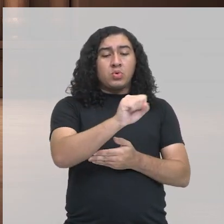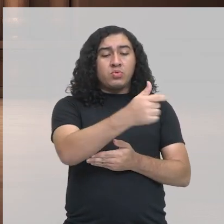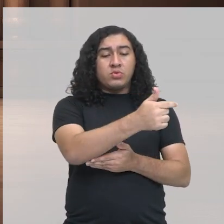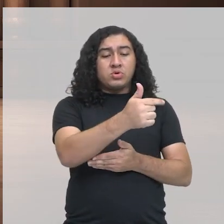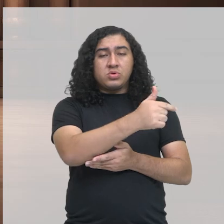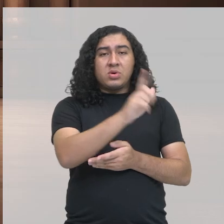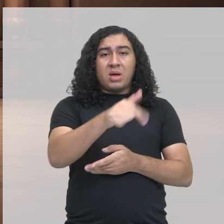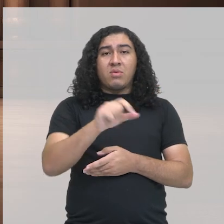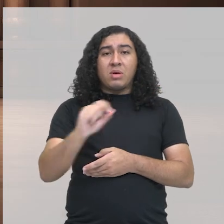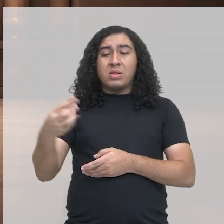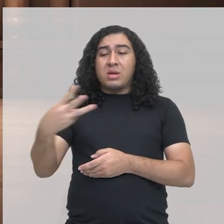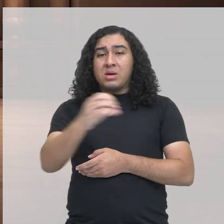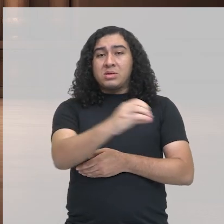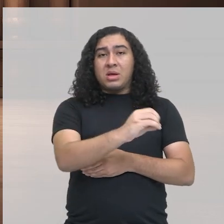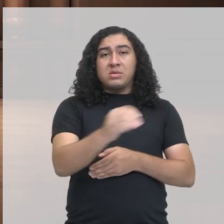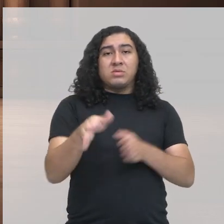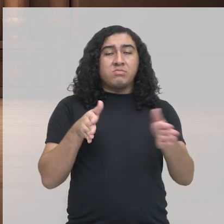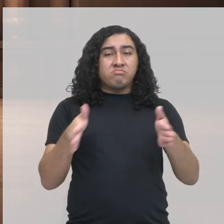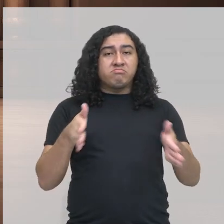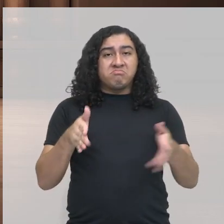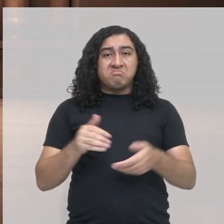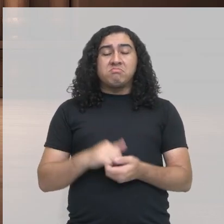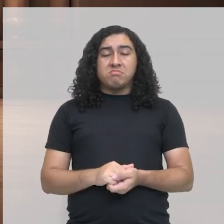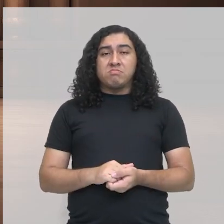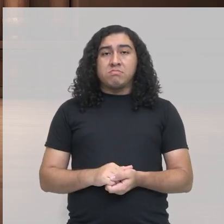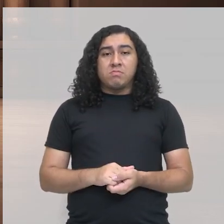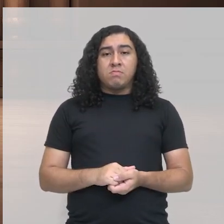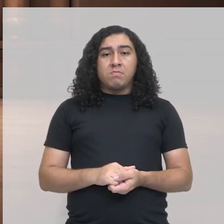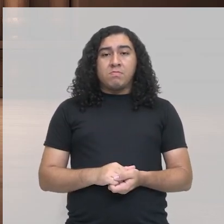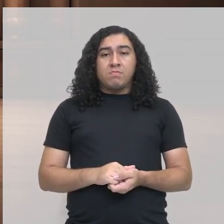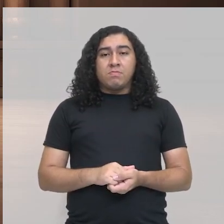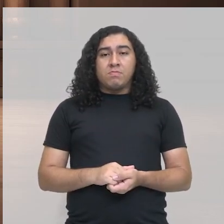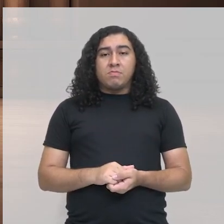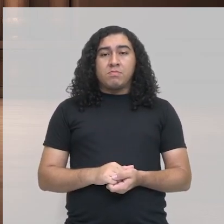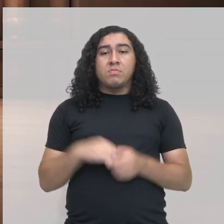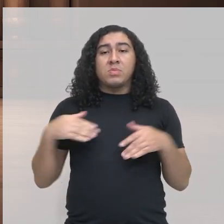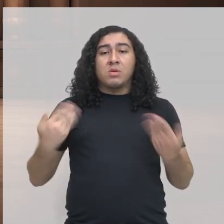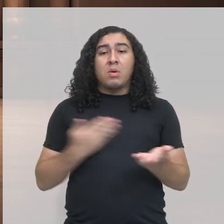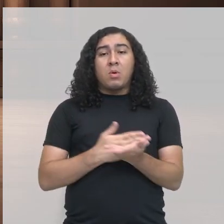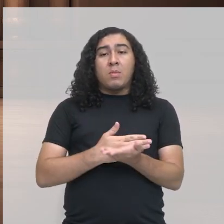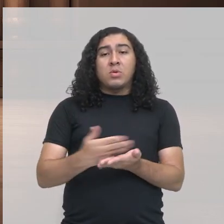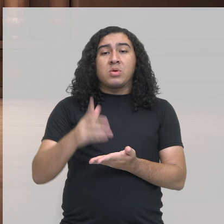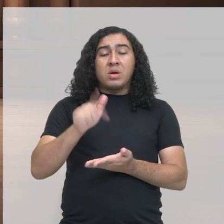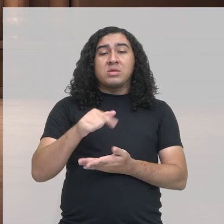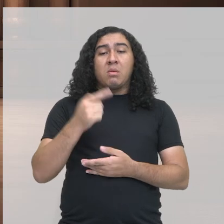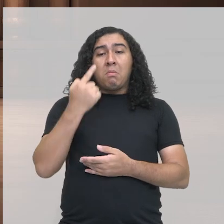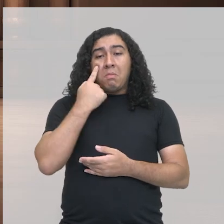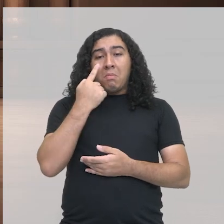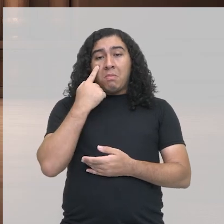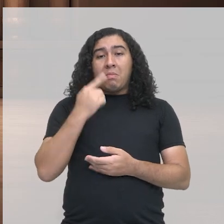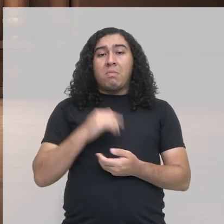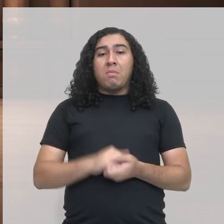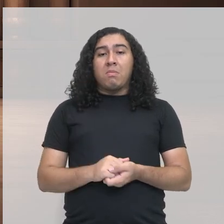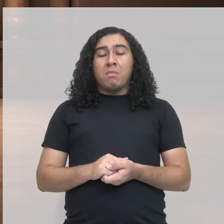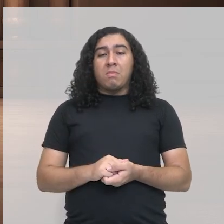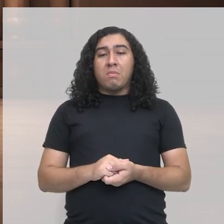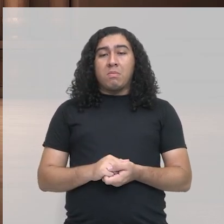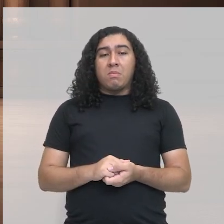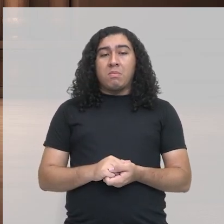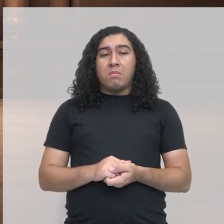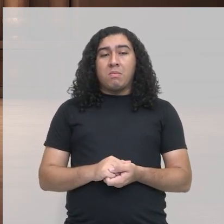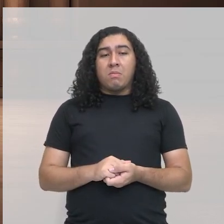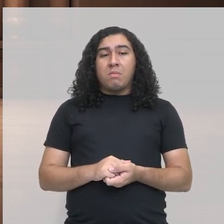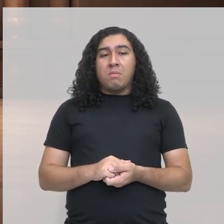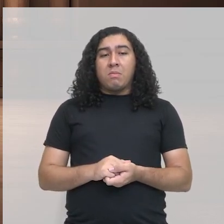1822, foram 300 anos, 300 e poucos anos aí. Quem começou esse processo todo aqui foi esse camaradazinho que vai chegar aqui.